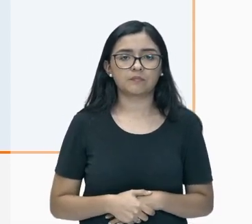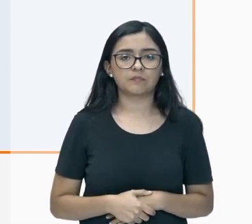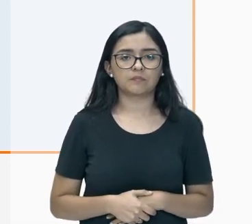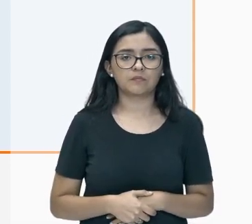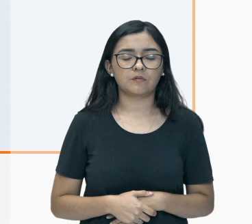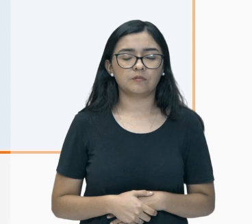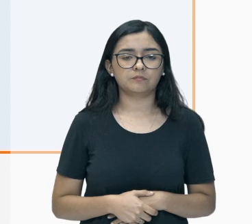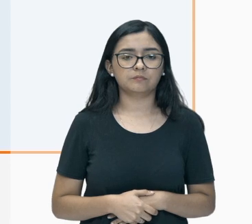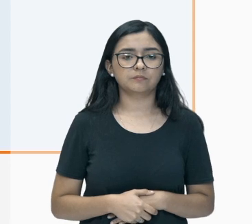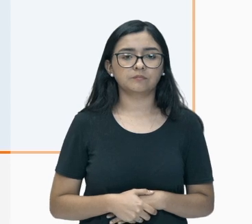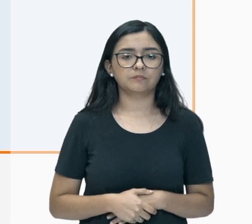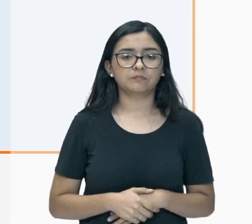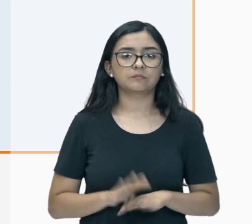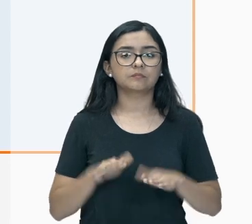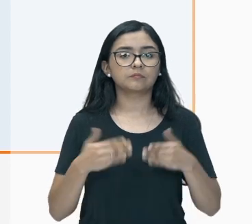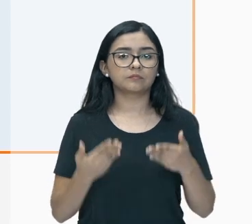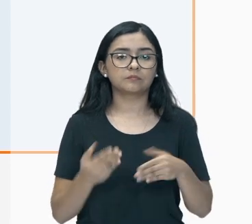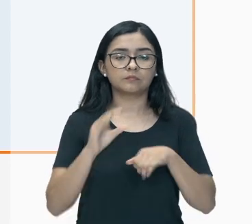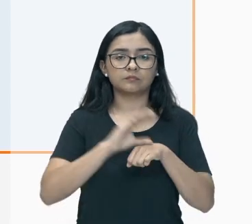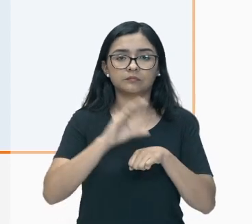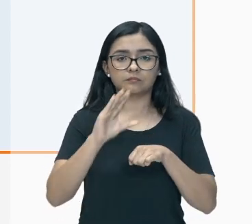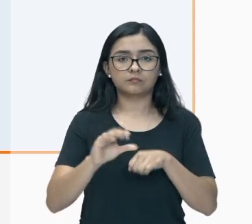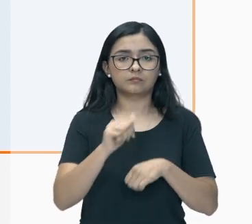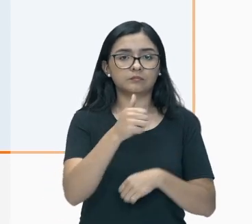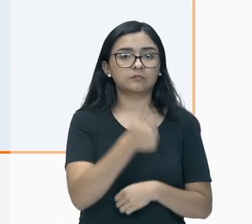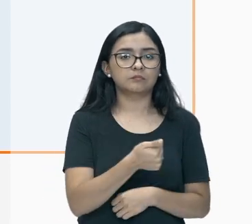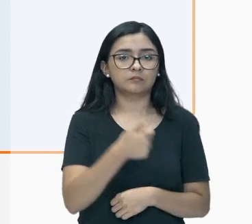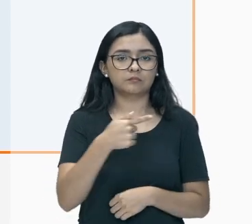sul. Muito bem. E aí a Constituição de